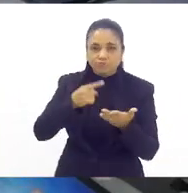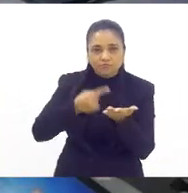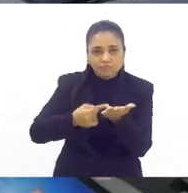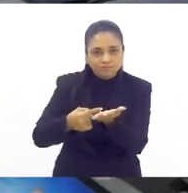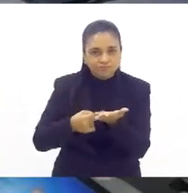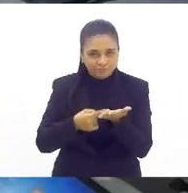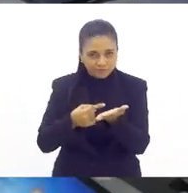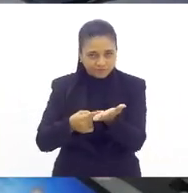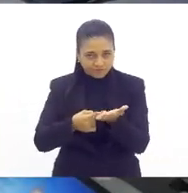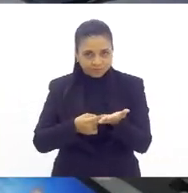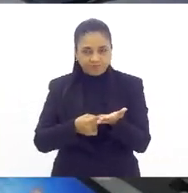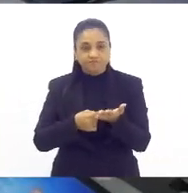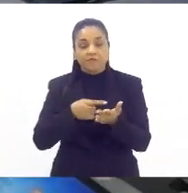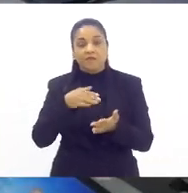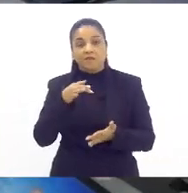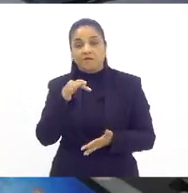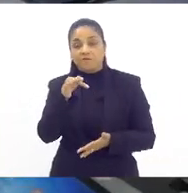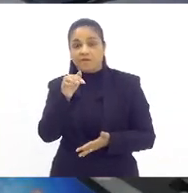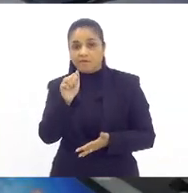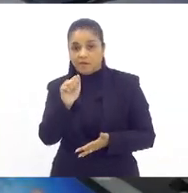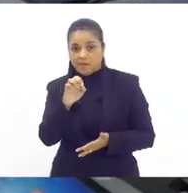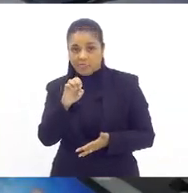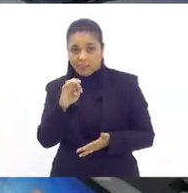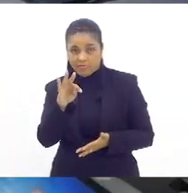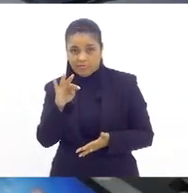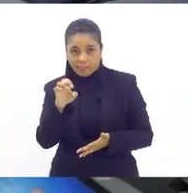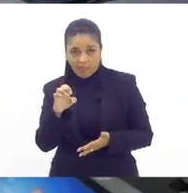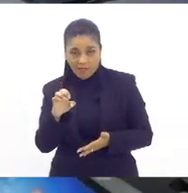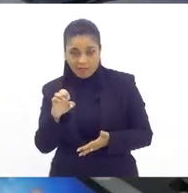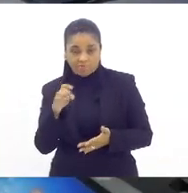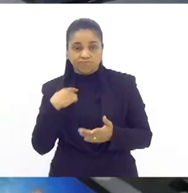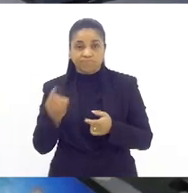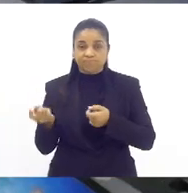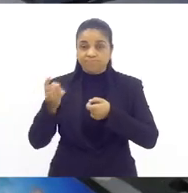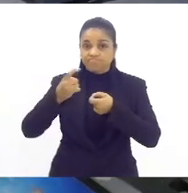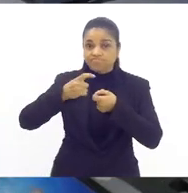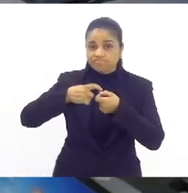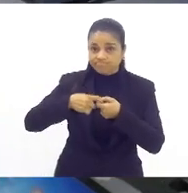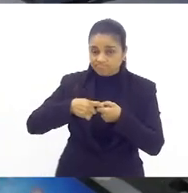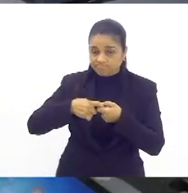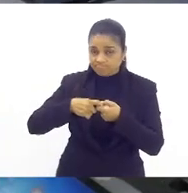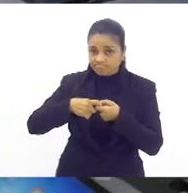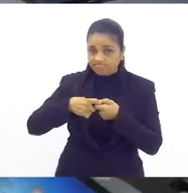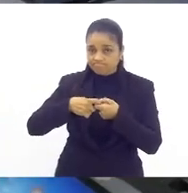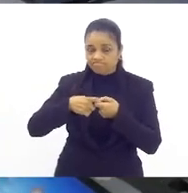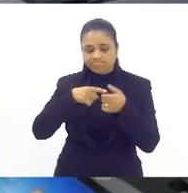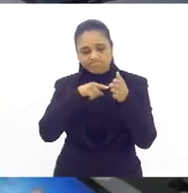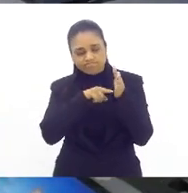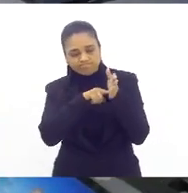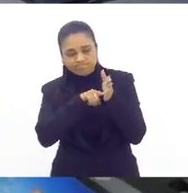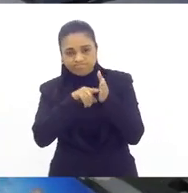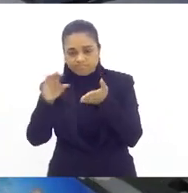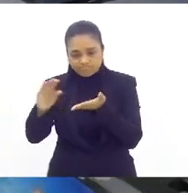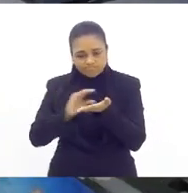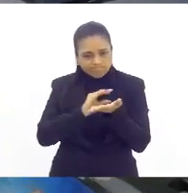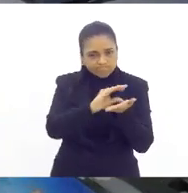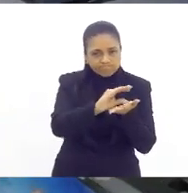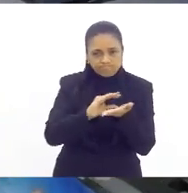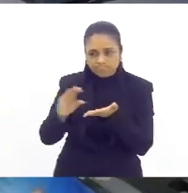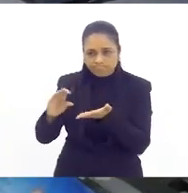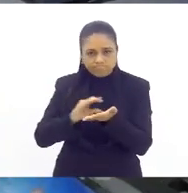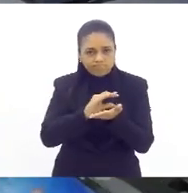especialmente em relação a Faetec é importante que a gente volte a investir nos cursos